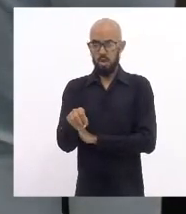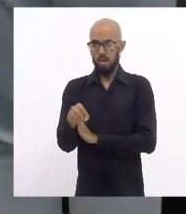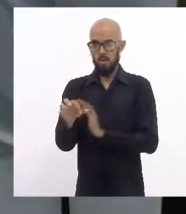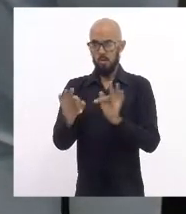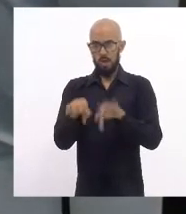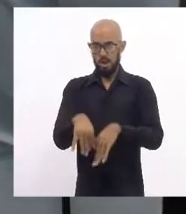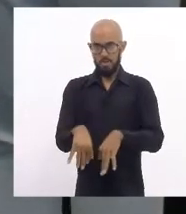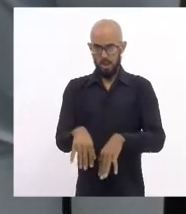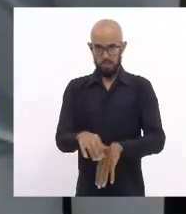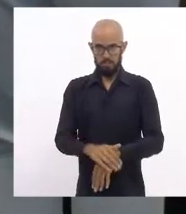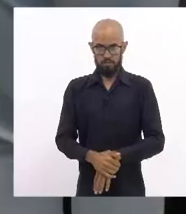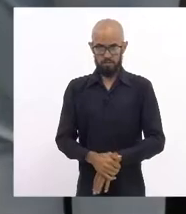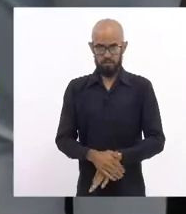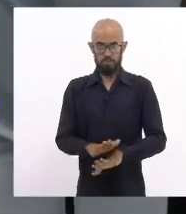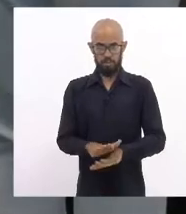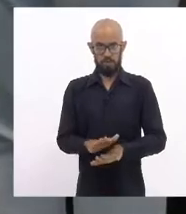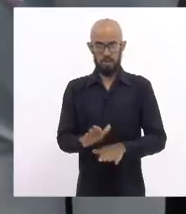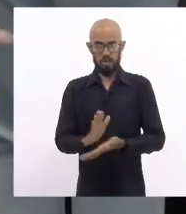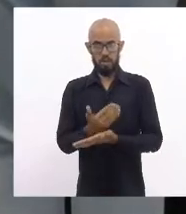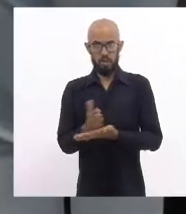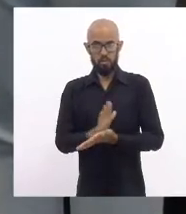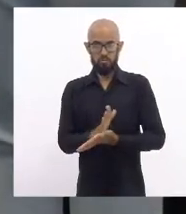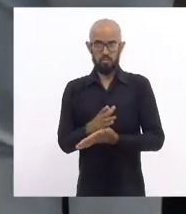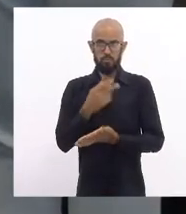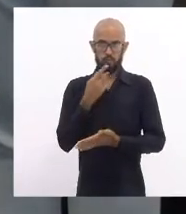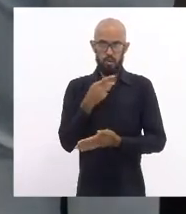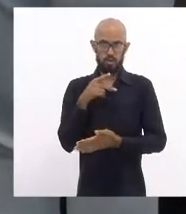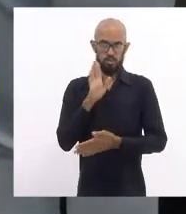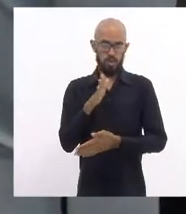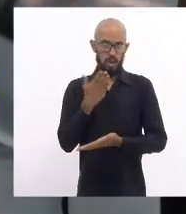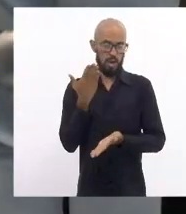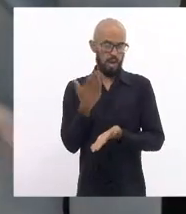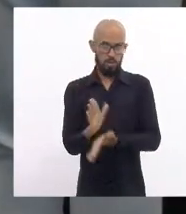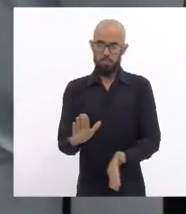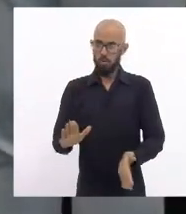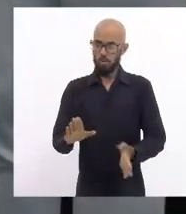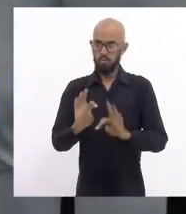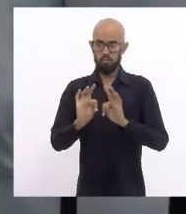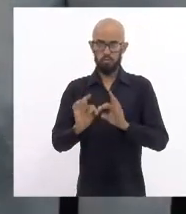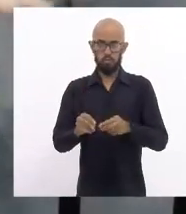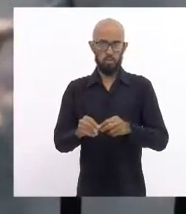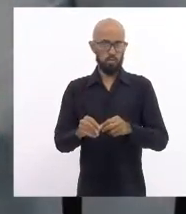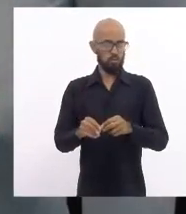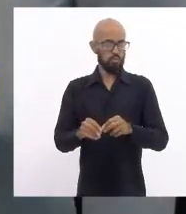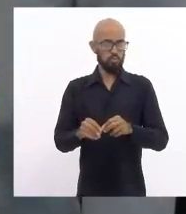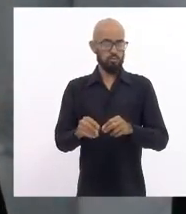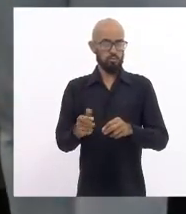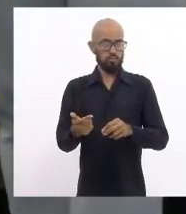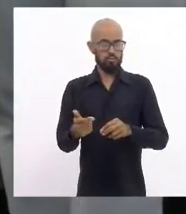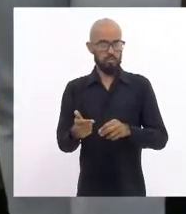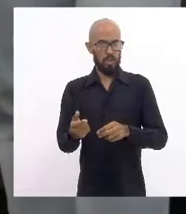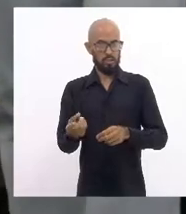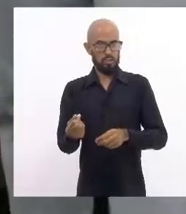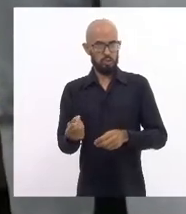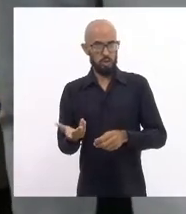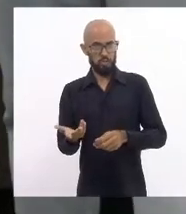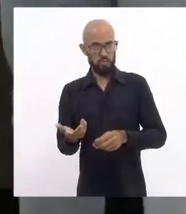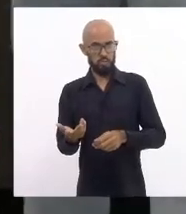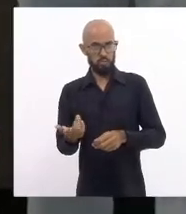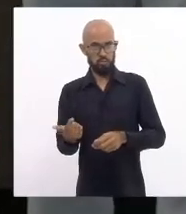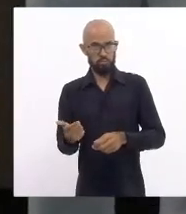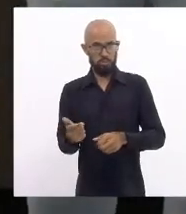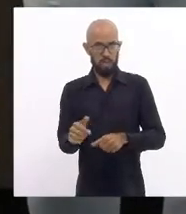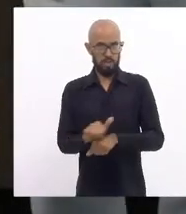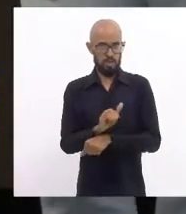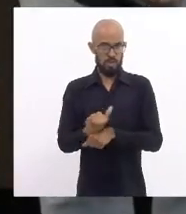Apesar de que aqueles que defendem vão dizer que já acabou, que todos os clubes estão liquidados, que não tem mais saída. Mas exatamente o local